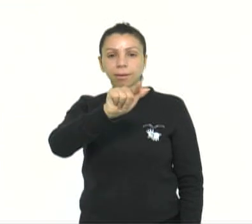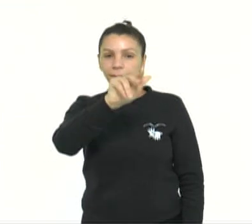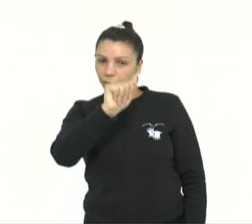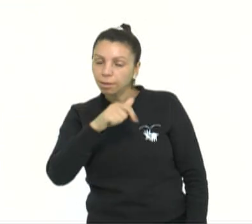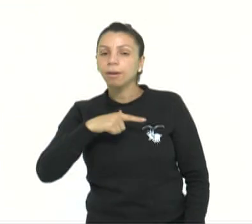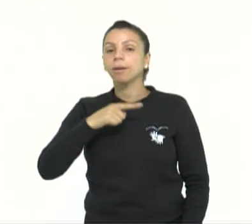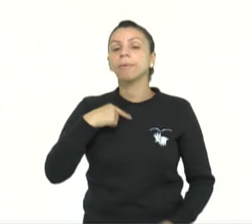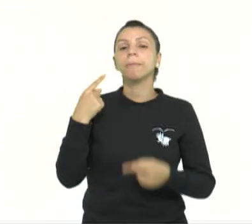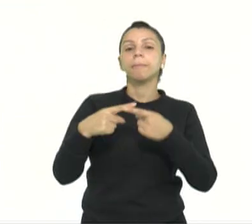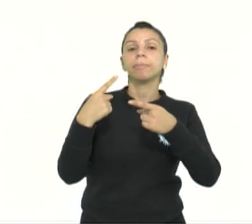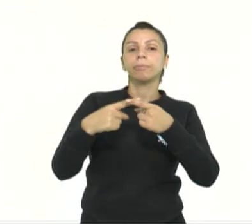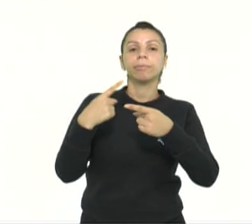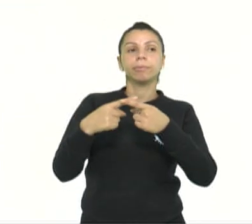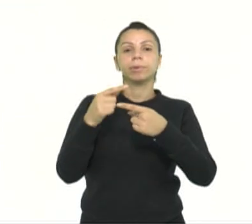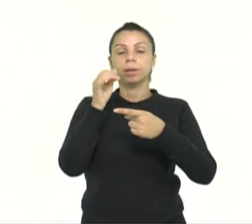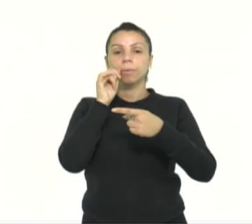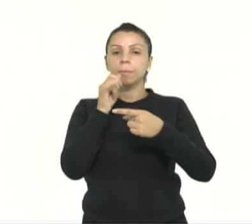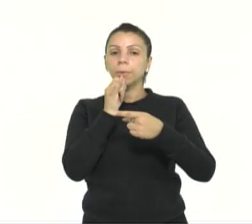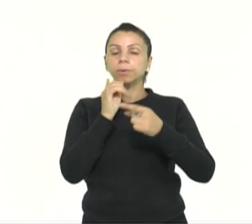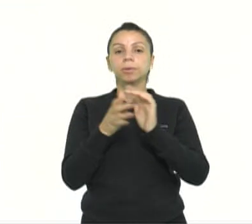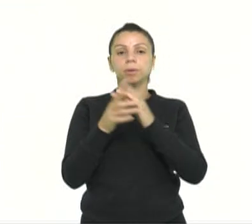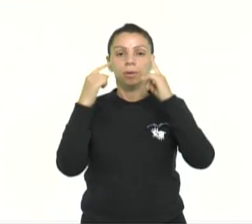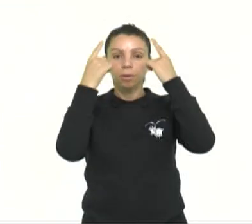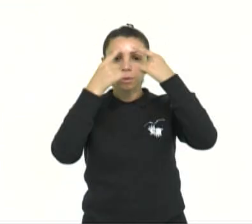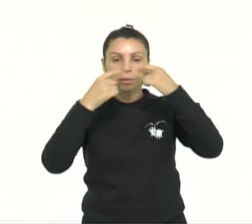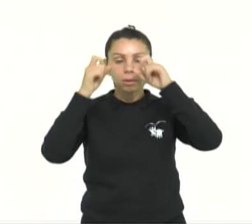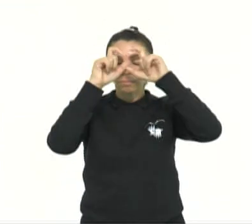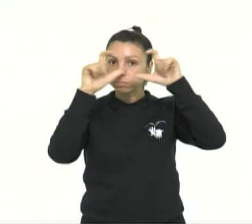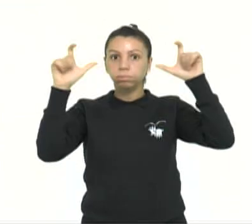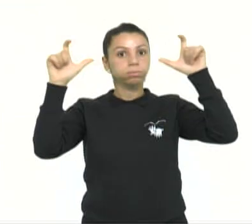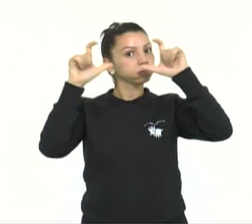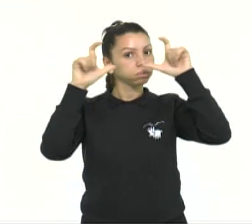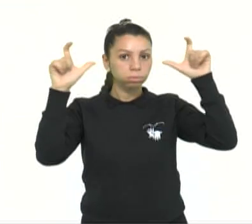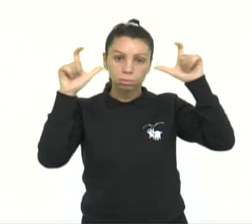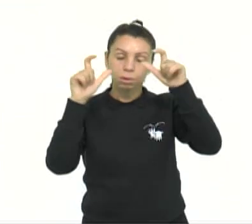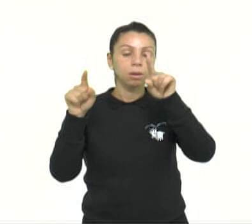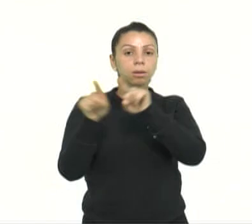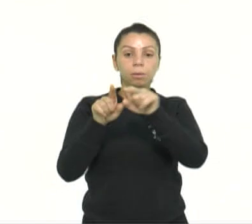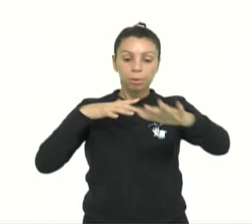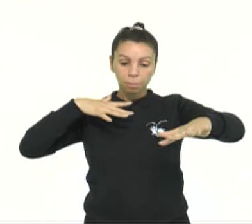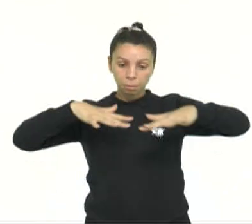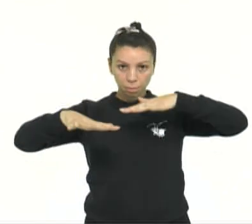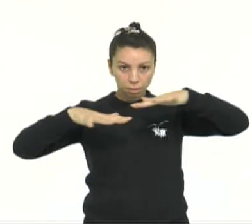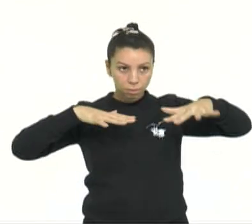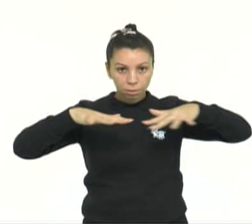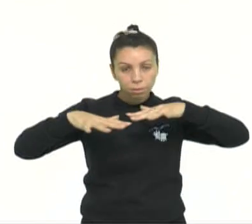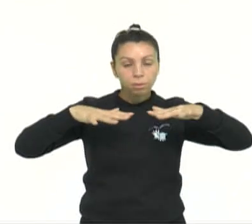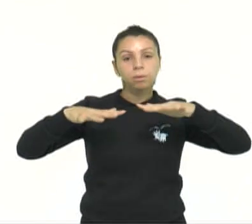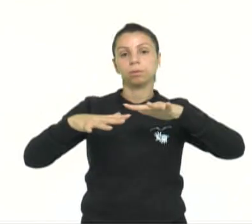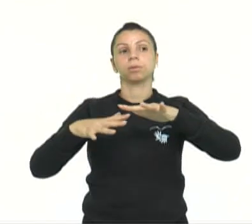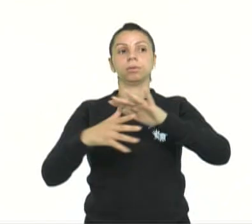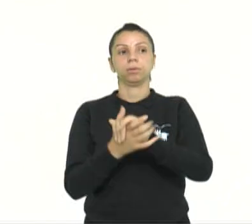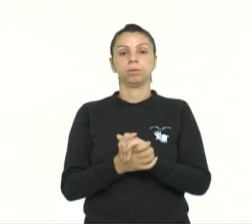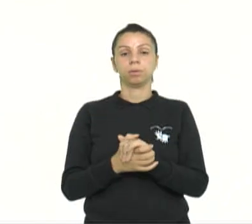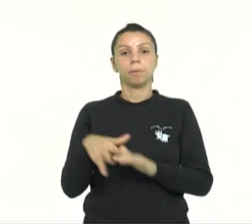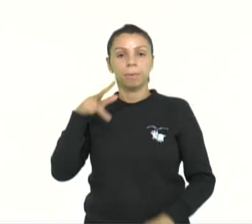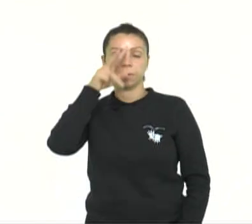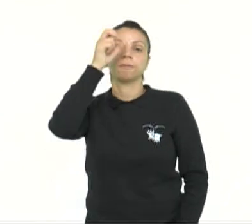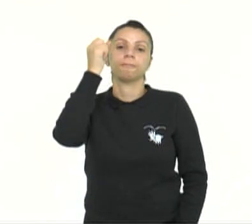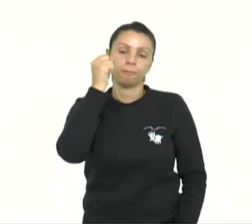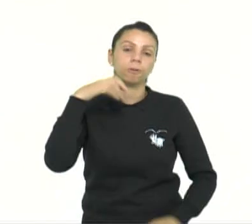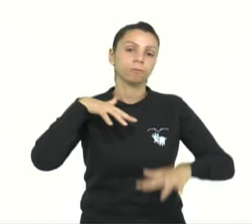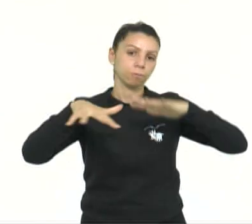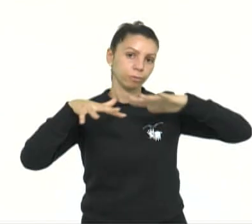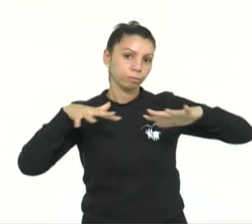essa questão dos olhos um pouco maiores dos personagens e também da movimentação um pouco mais brusca nos